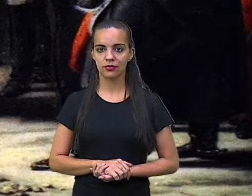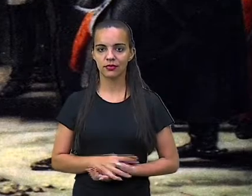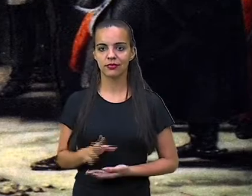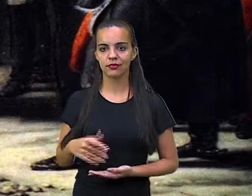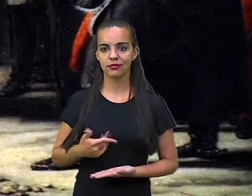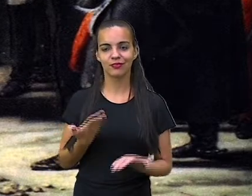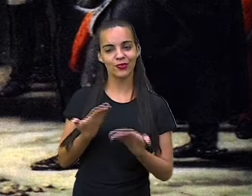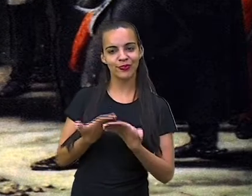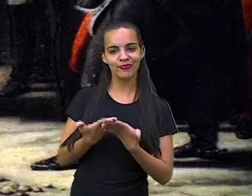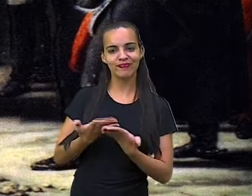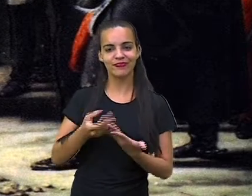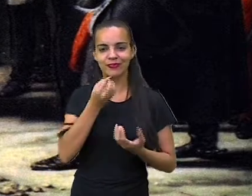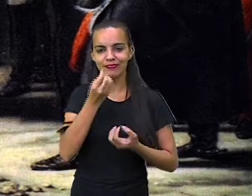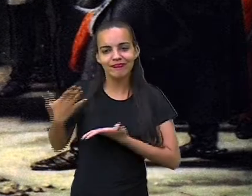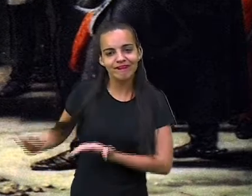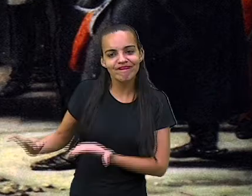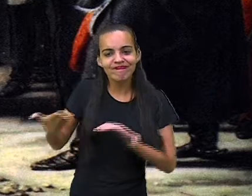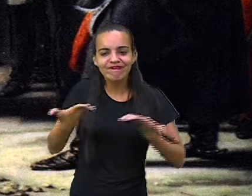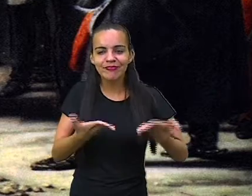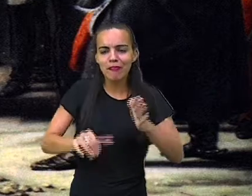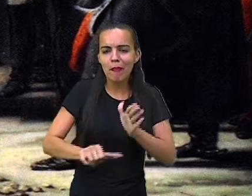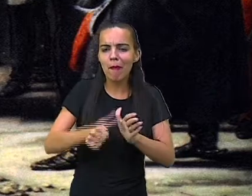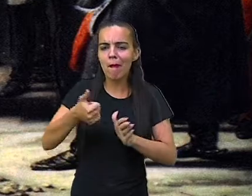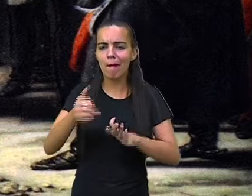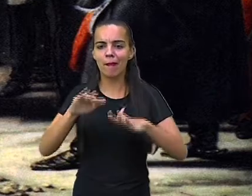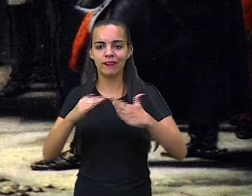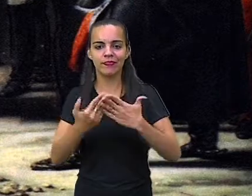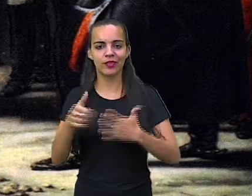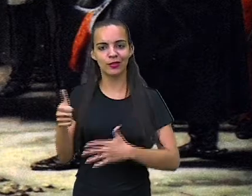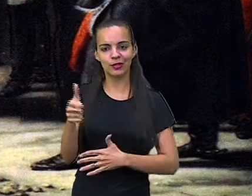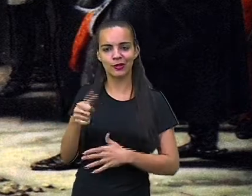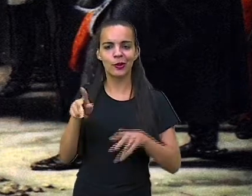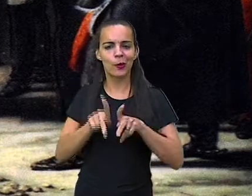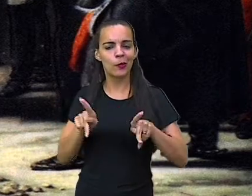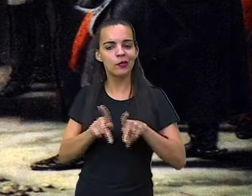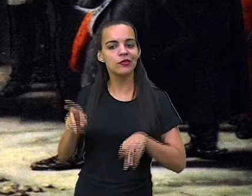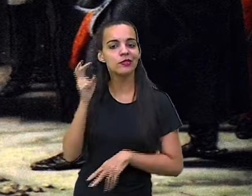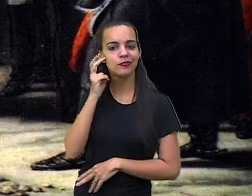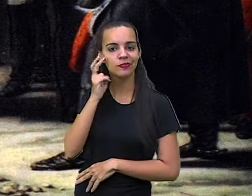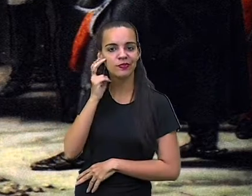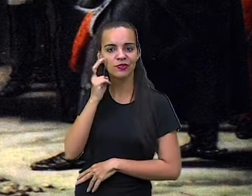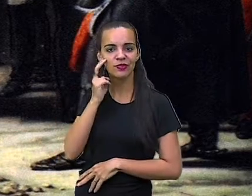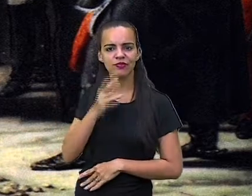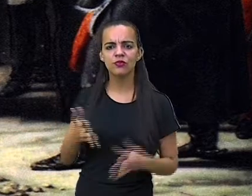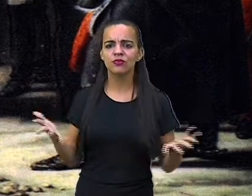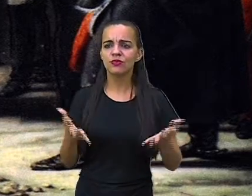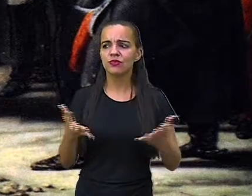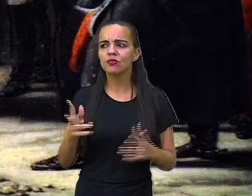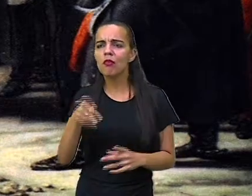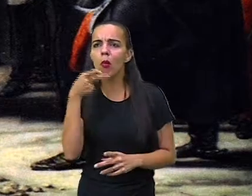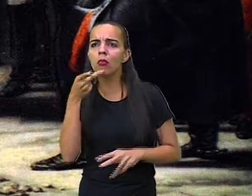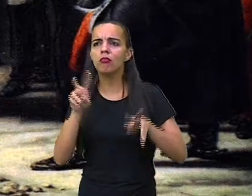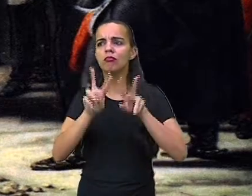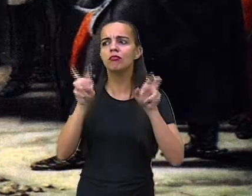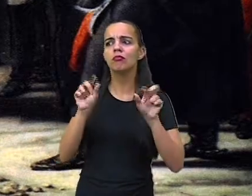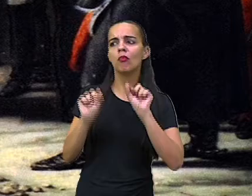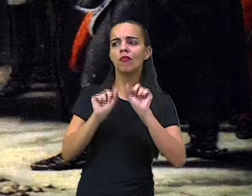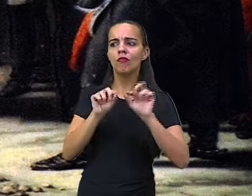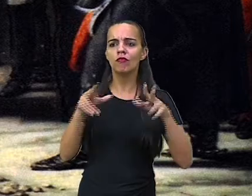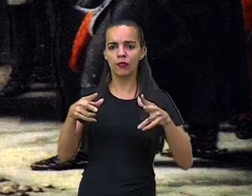Estudantes, bem-vindos a mais uma aula de História. Sou Jorge Duelli, seu professor. Hoje nós vamos falar sobre